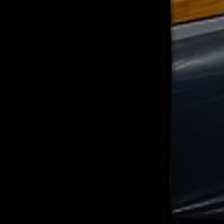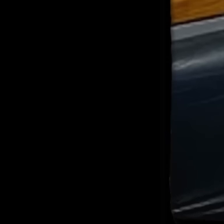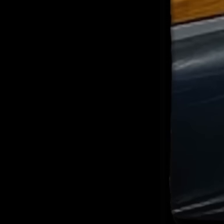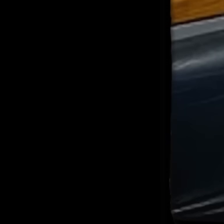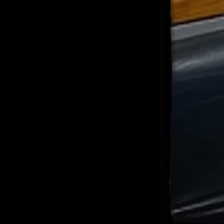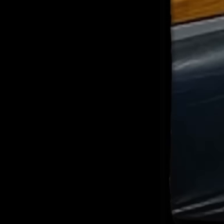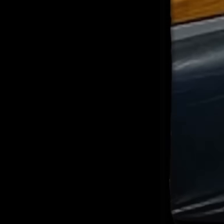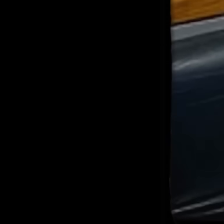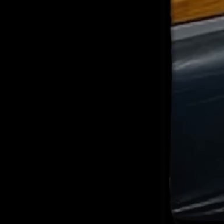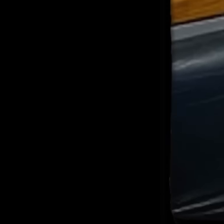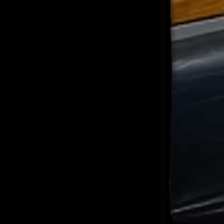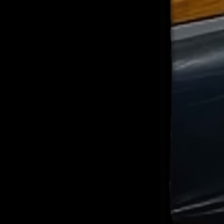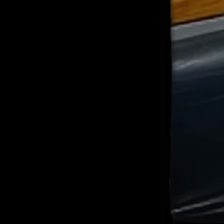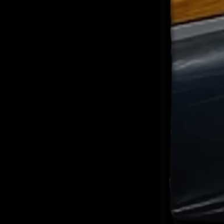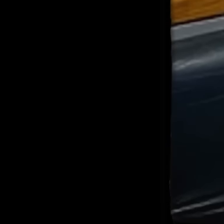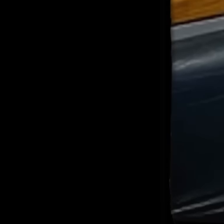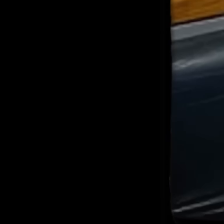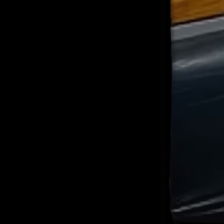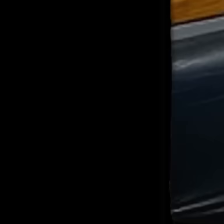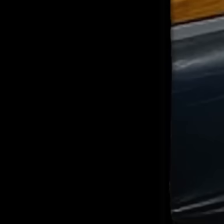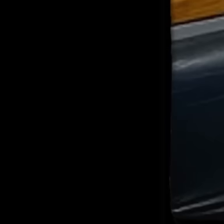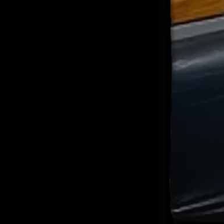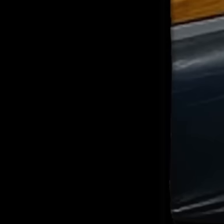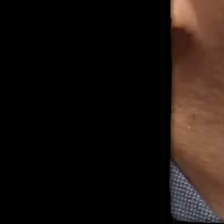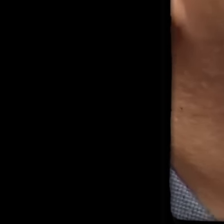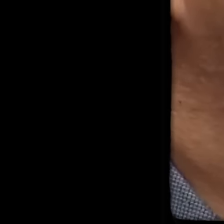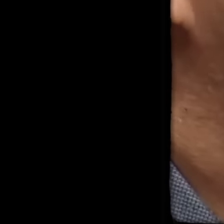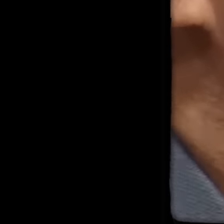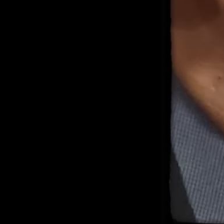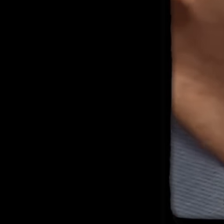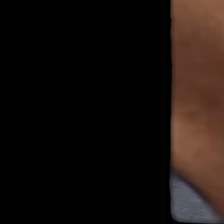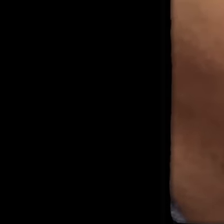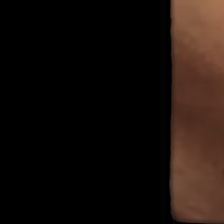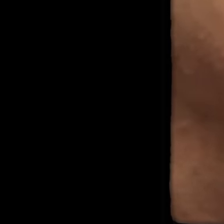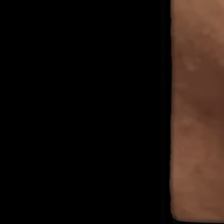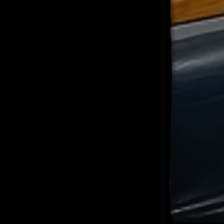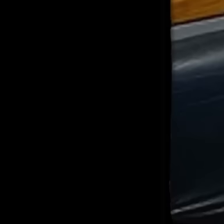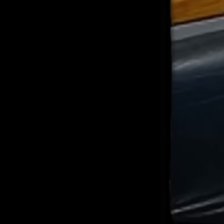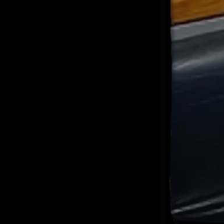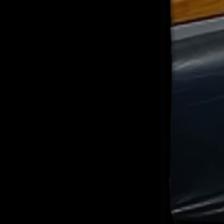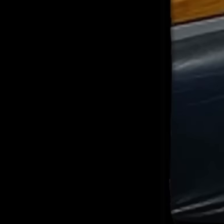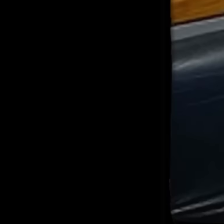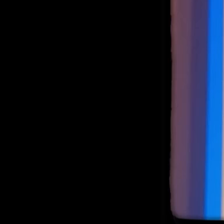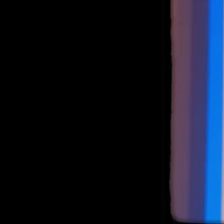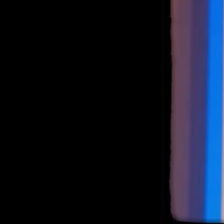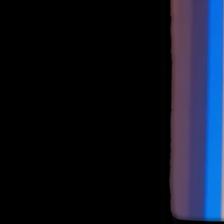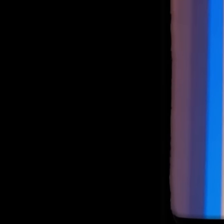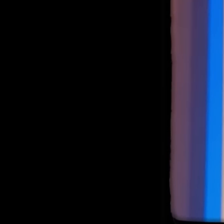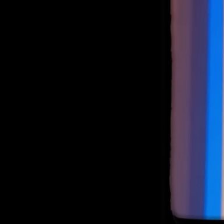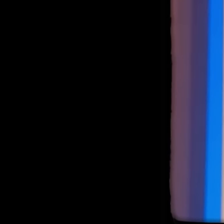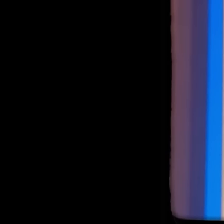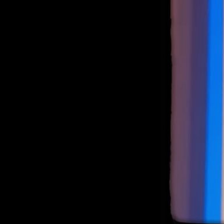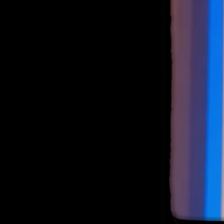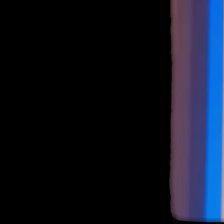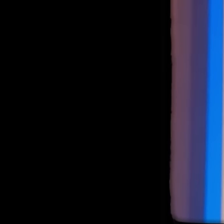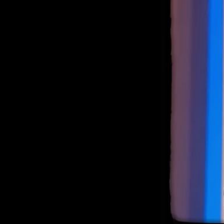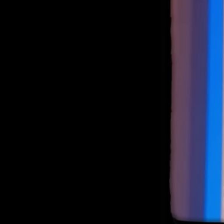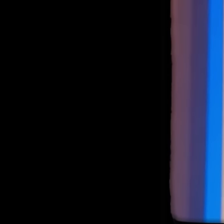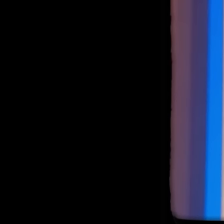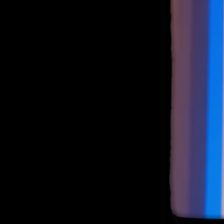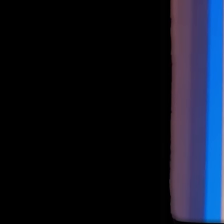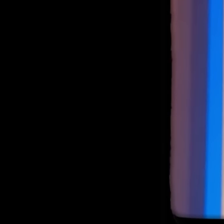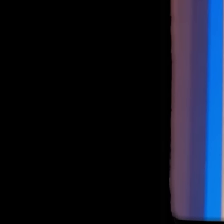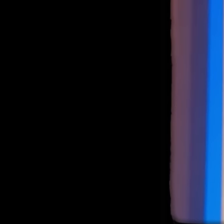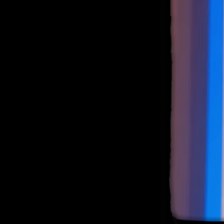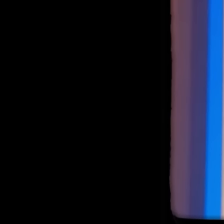ele falar... Então, ele vem aqui e fica calado, agora não vir. É lamentável a decisão do STF. A CPI